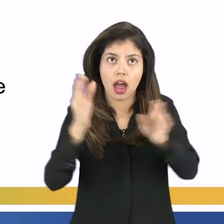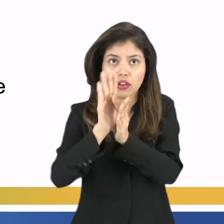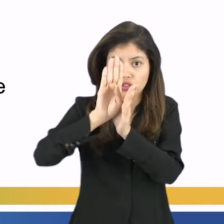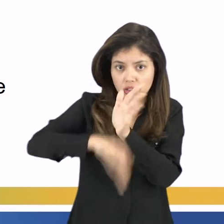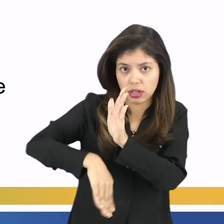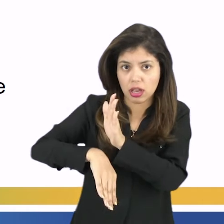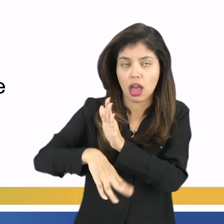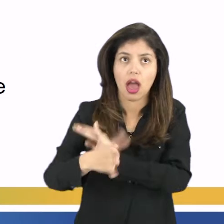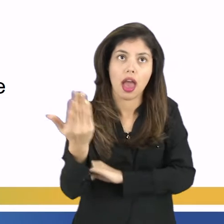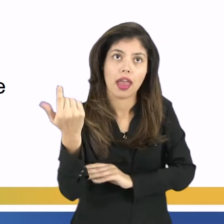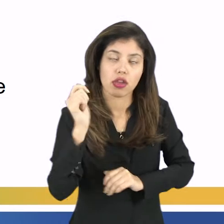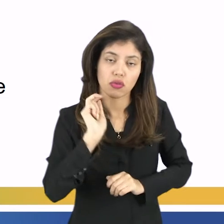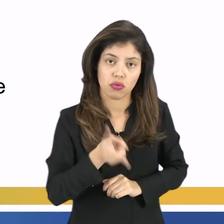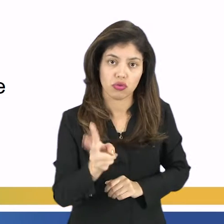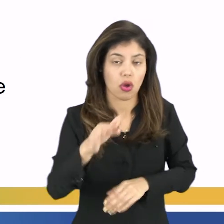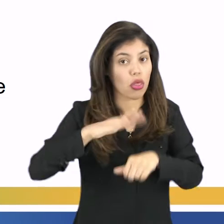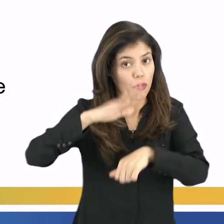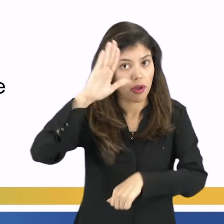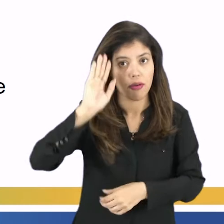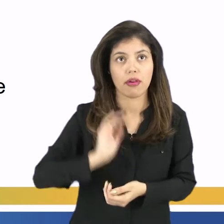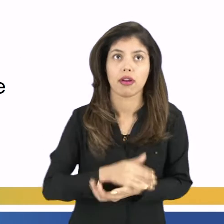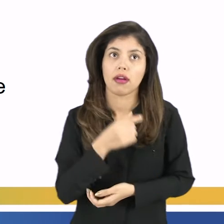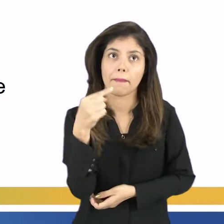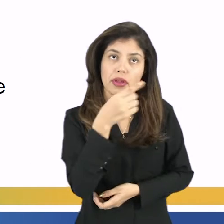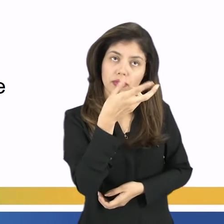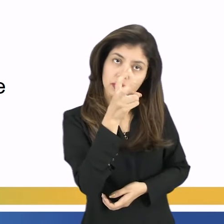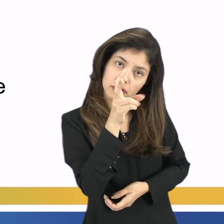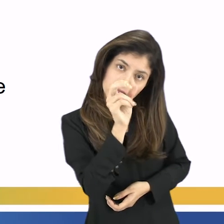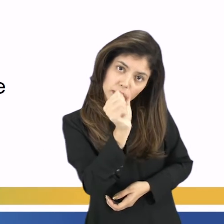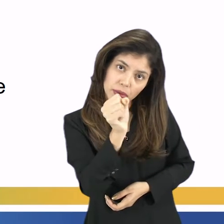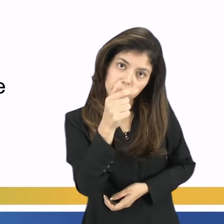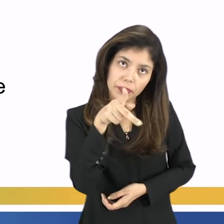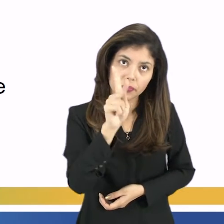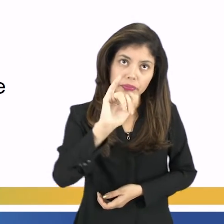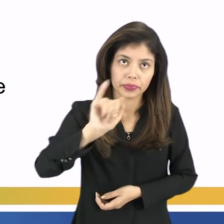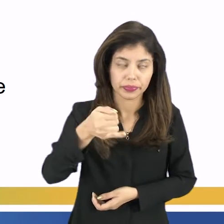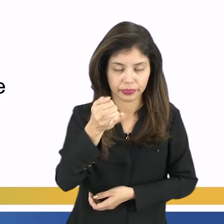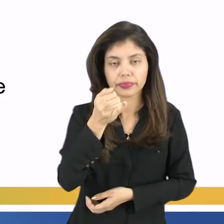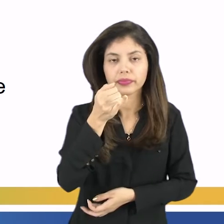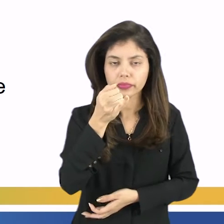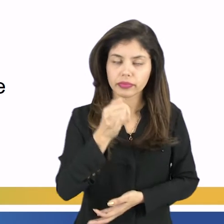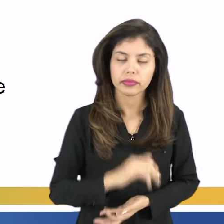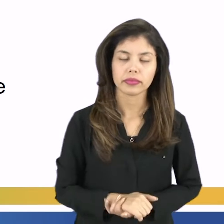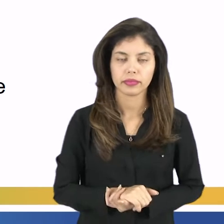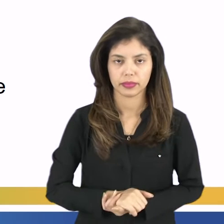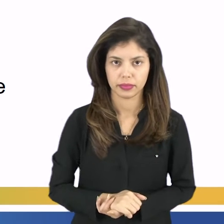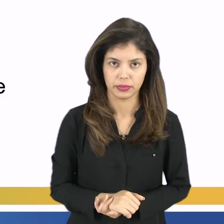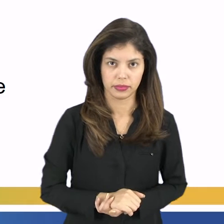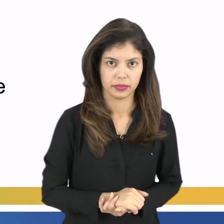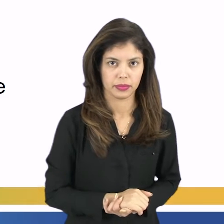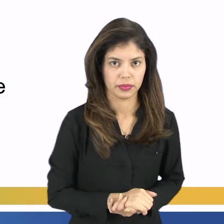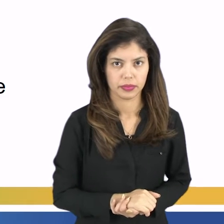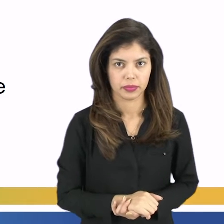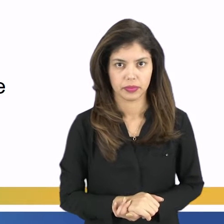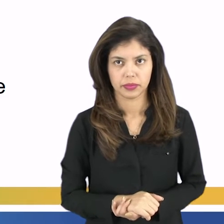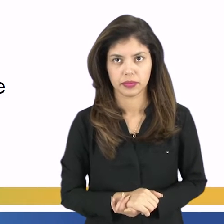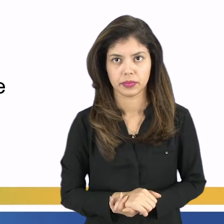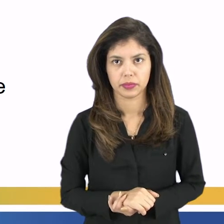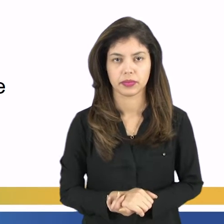ter uma reação exotérmica, pois a variação de entalpia é negativa com ΔH menos